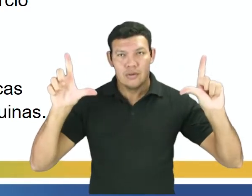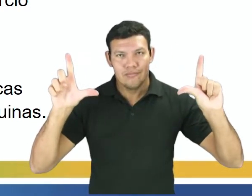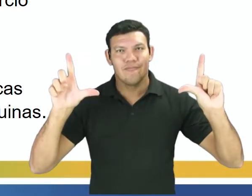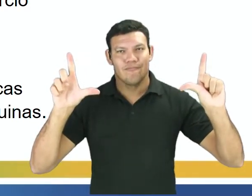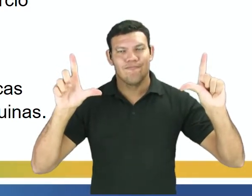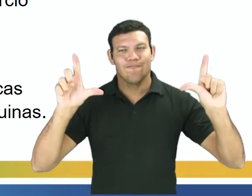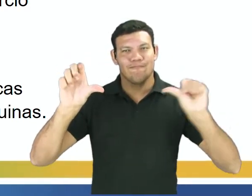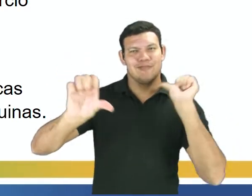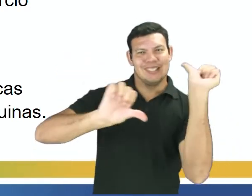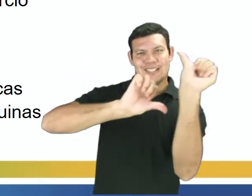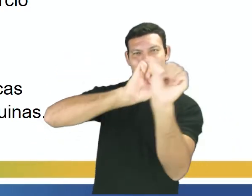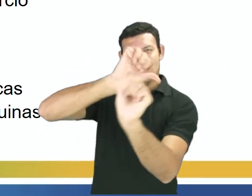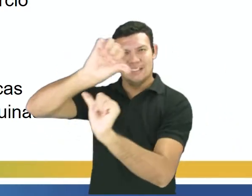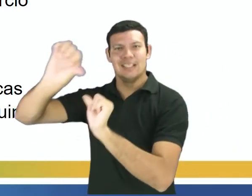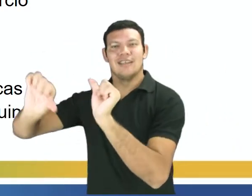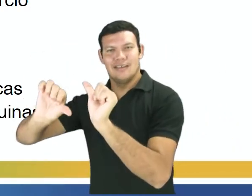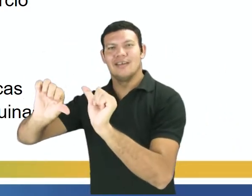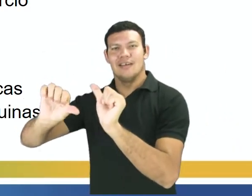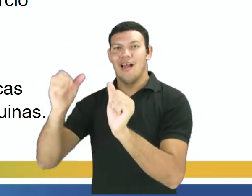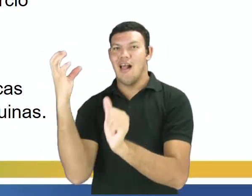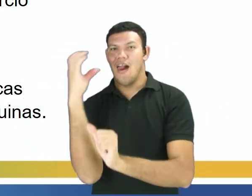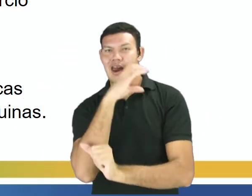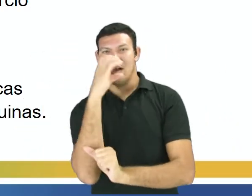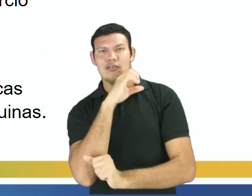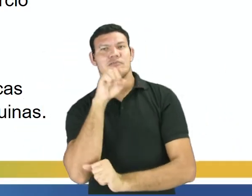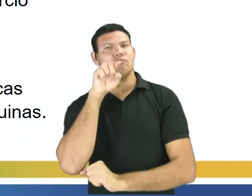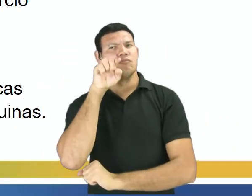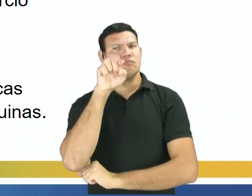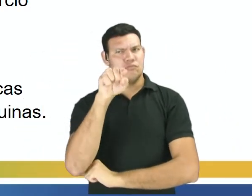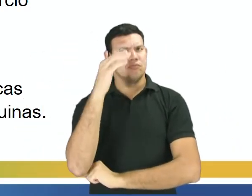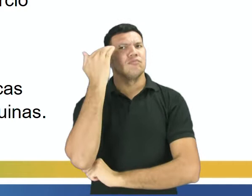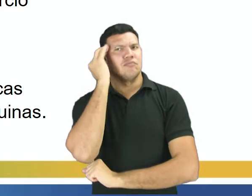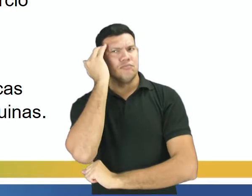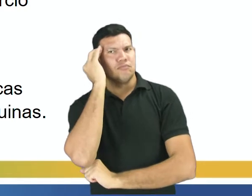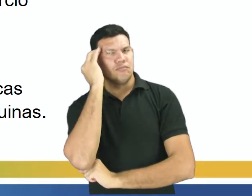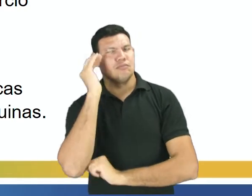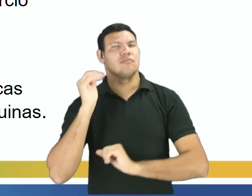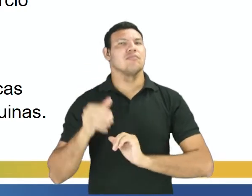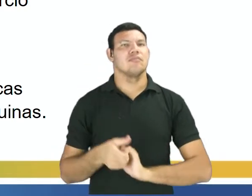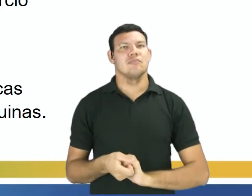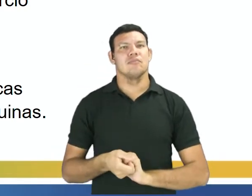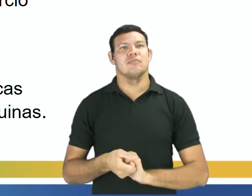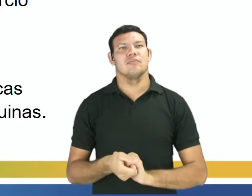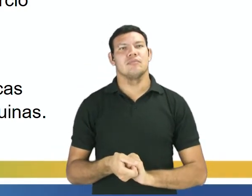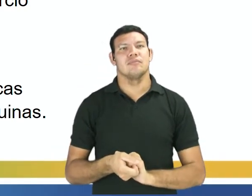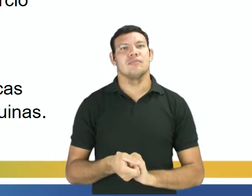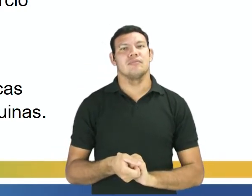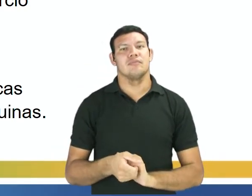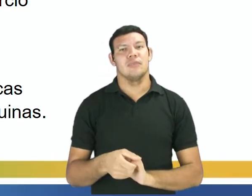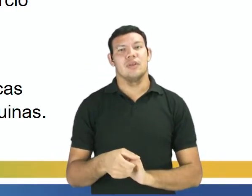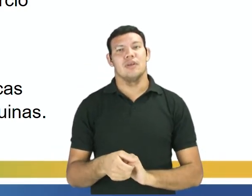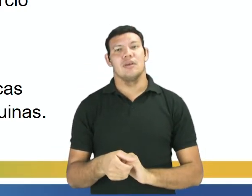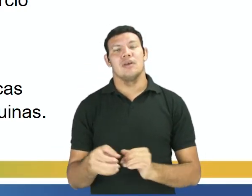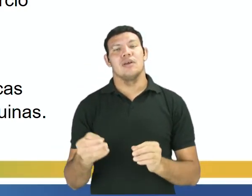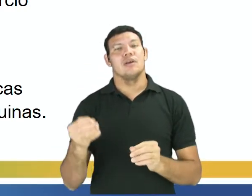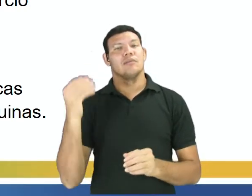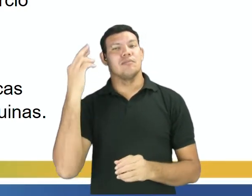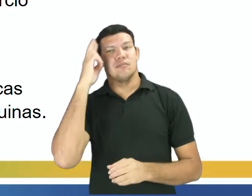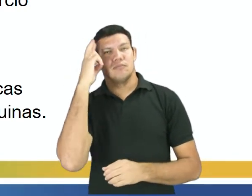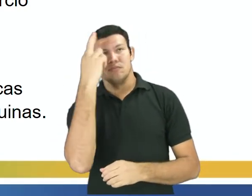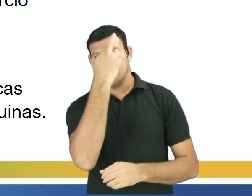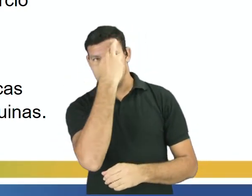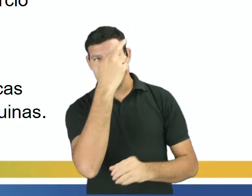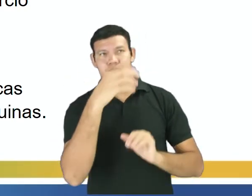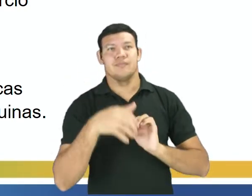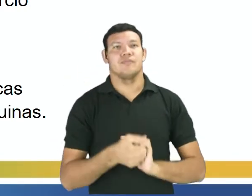de uma tela para outra, para você poder entender bem. As condições históricas teve início na Inglaterra, a grande